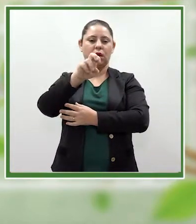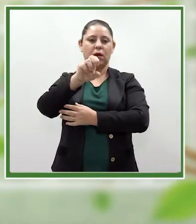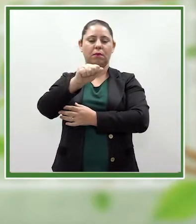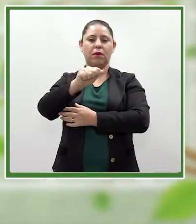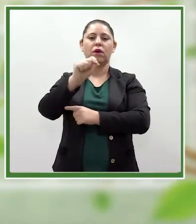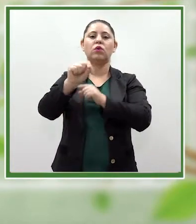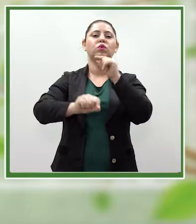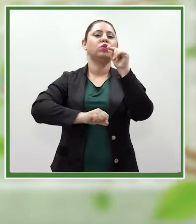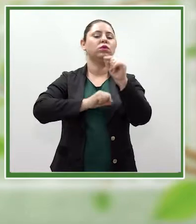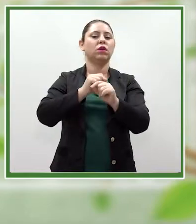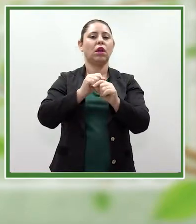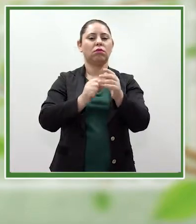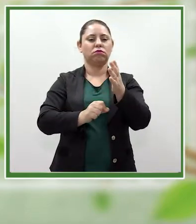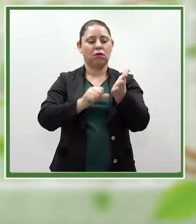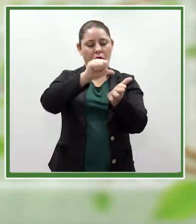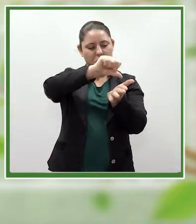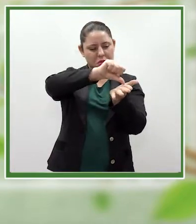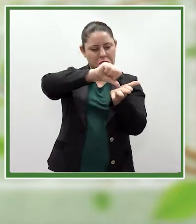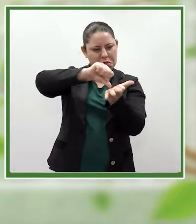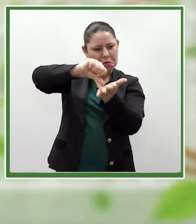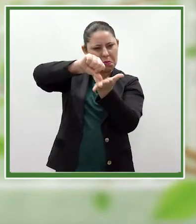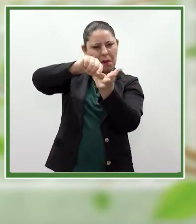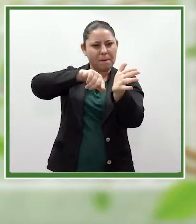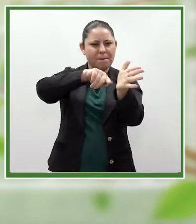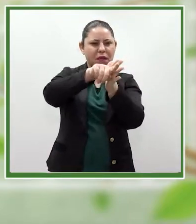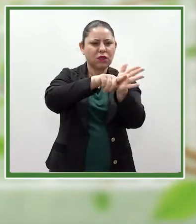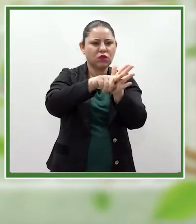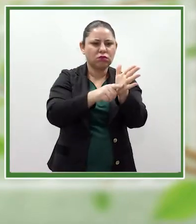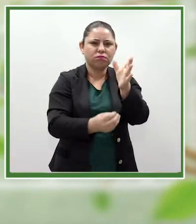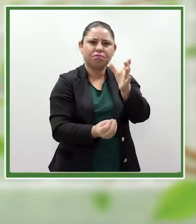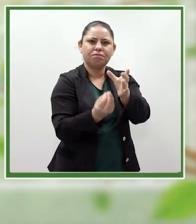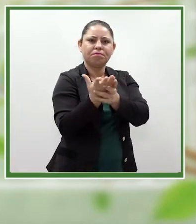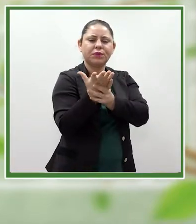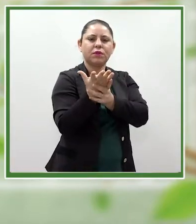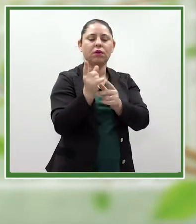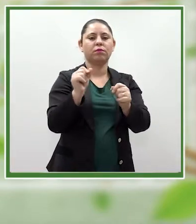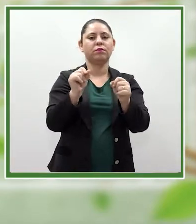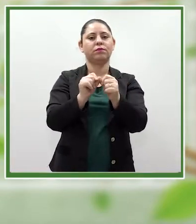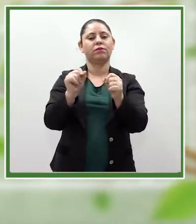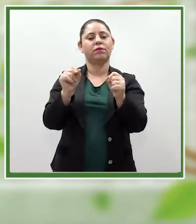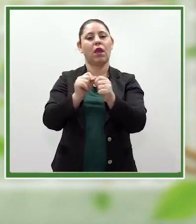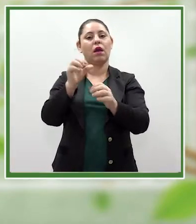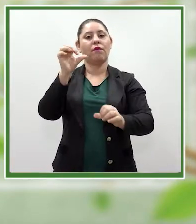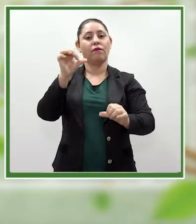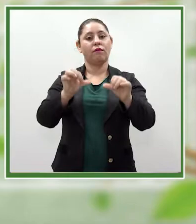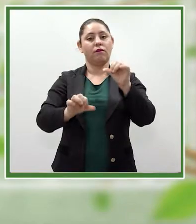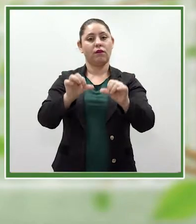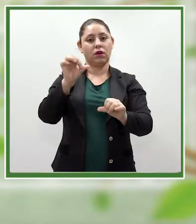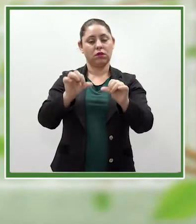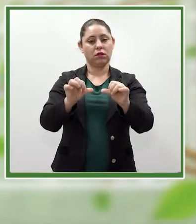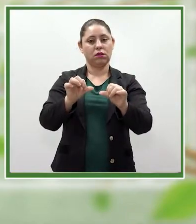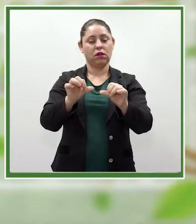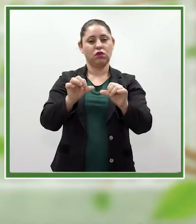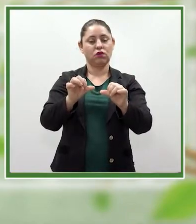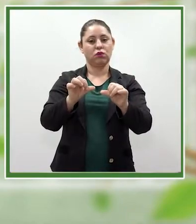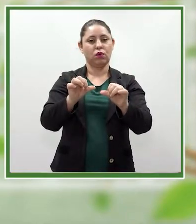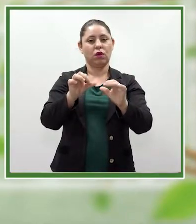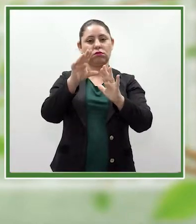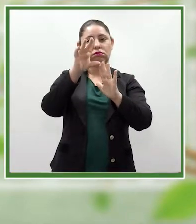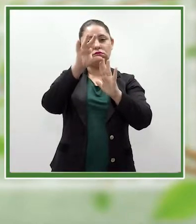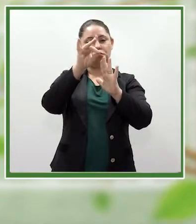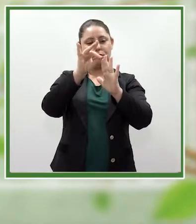a Embrapa criou uma série de redes de pesquisa para realizar, então,